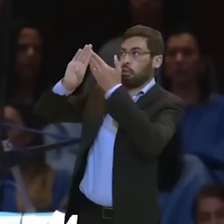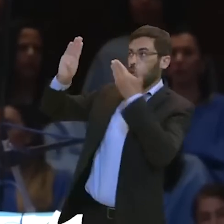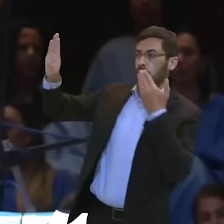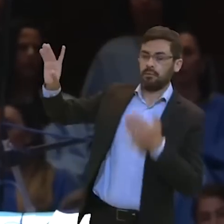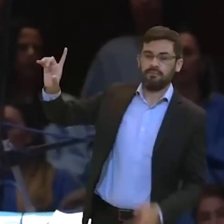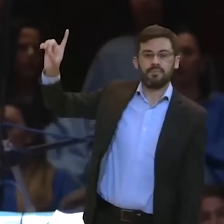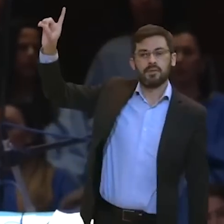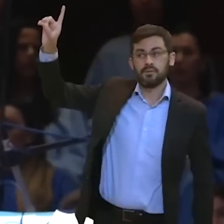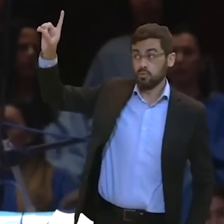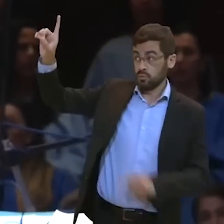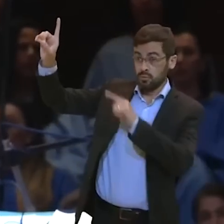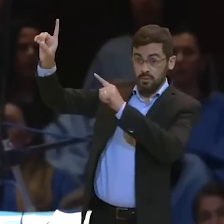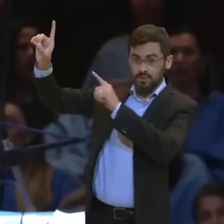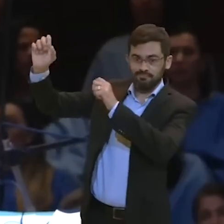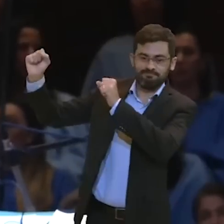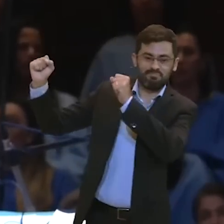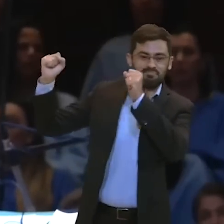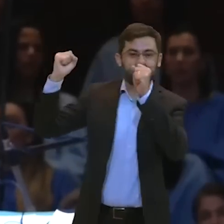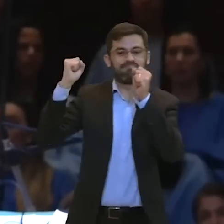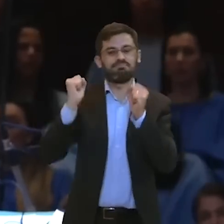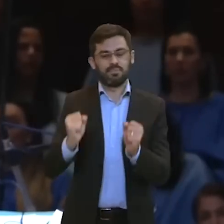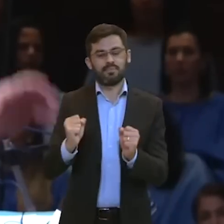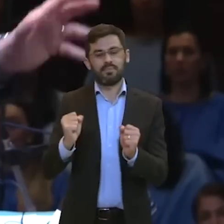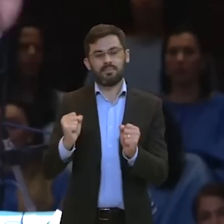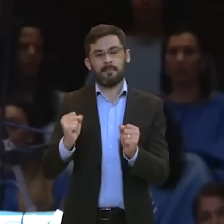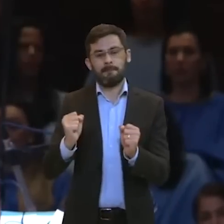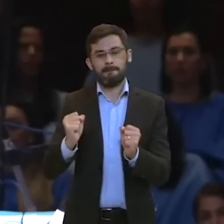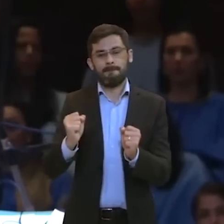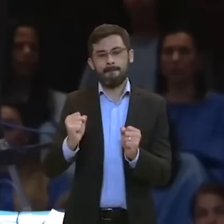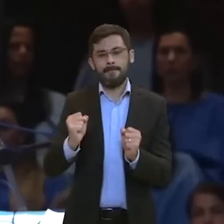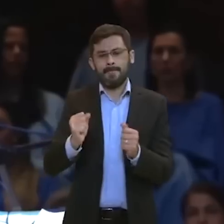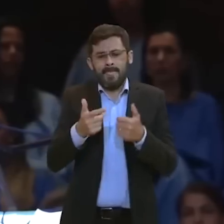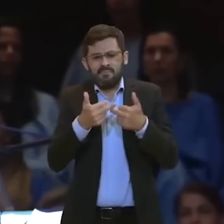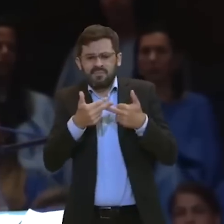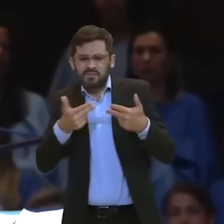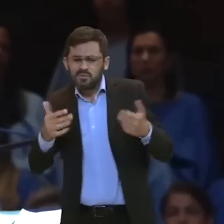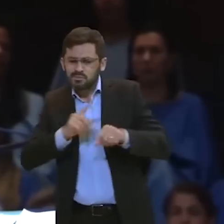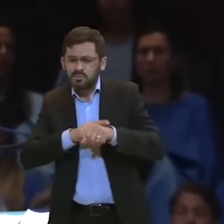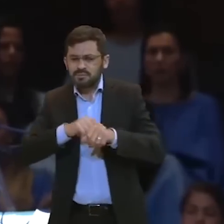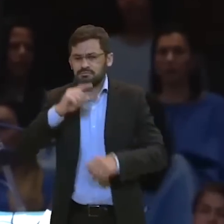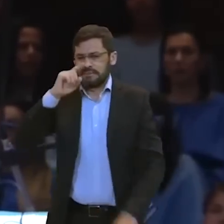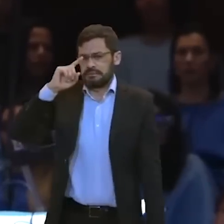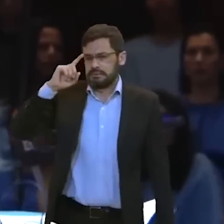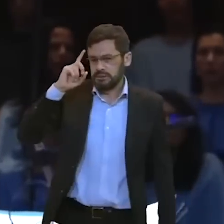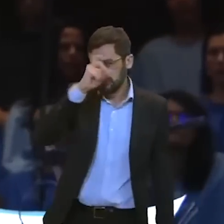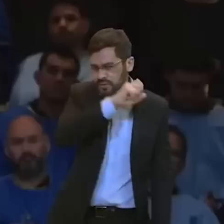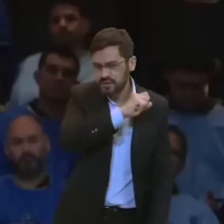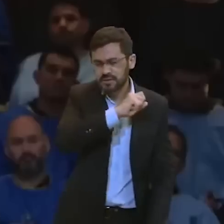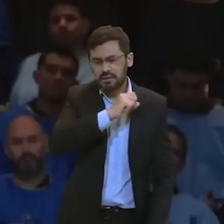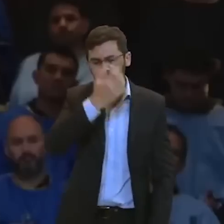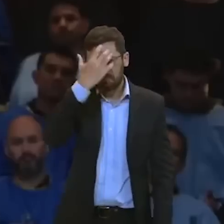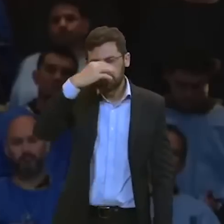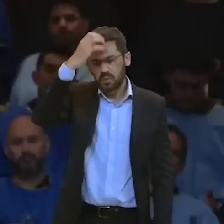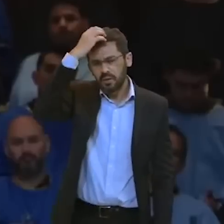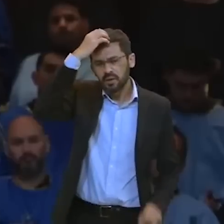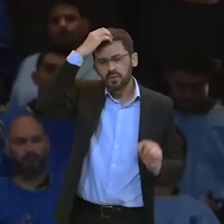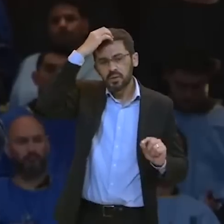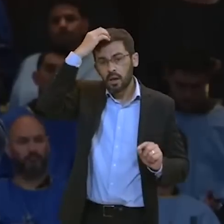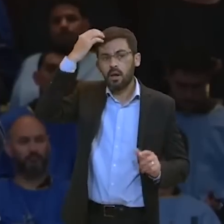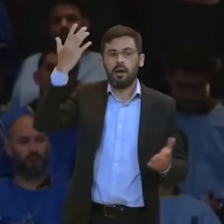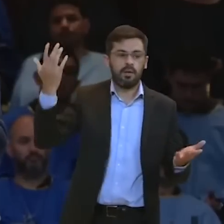do Deus Todo-Poderoso. Quando as coisas ficaram difíceis, ele disse: eu vou fazer